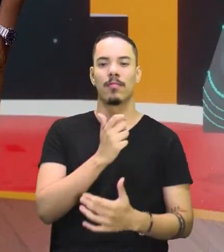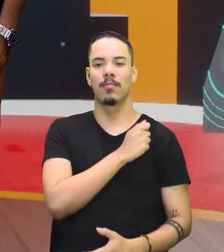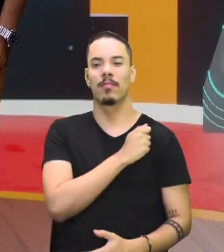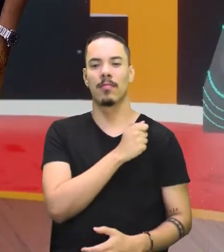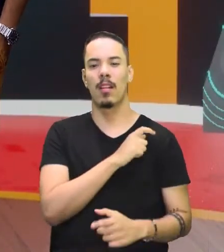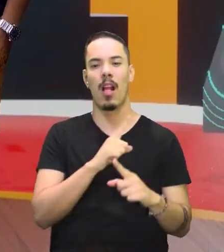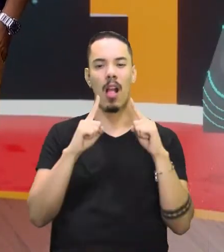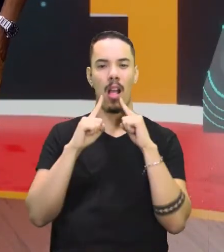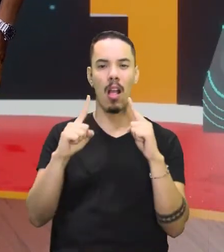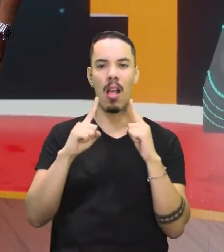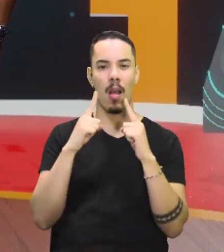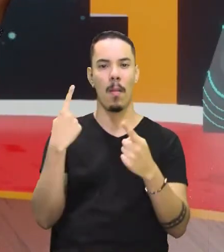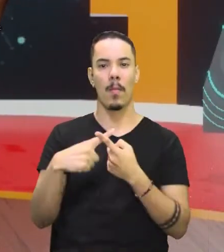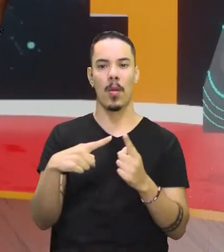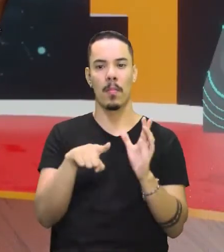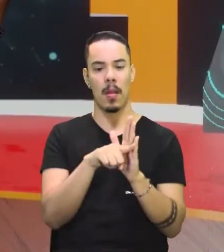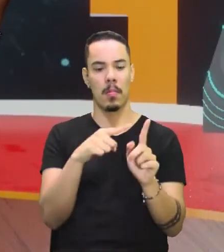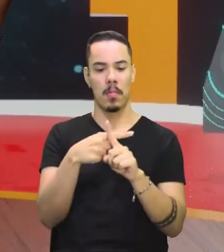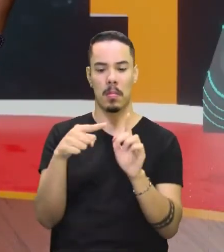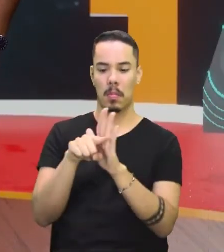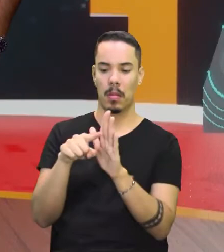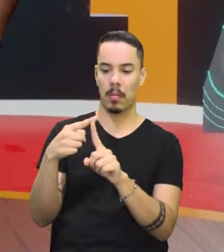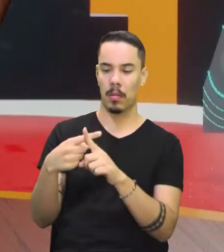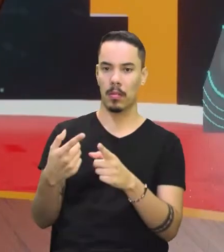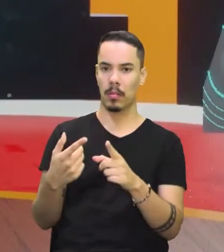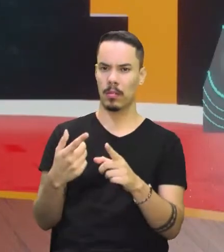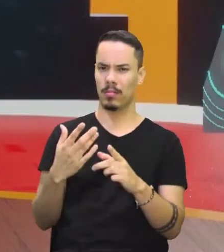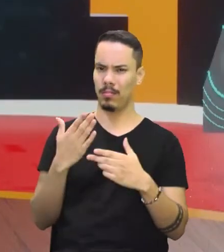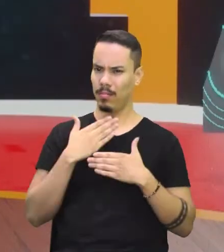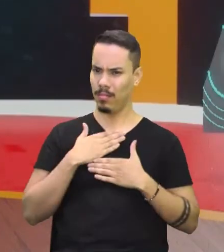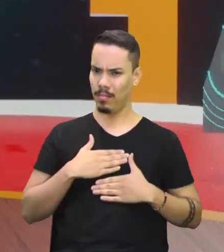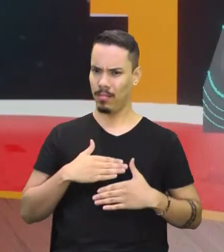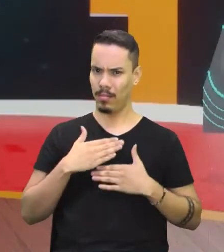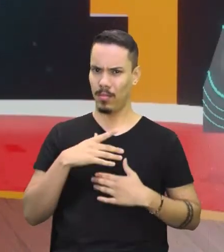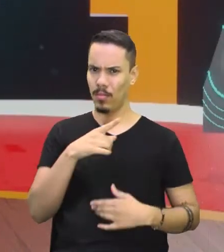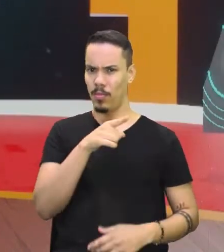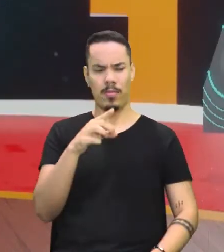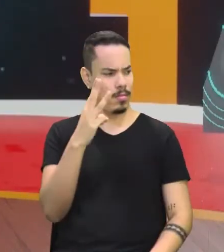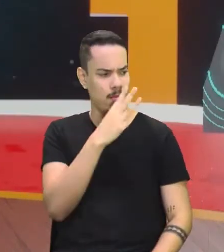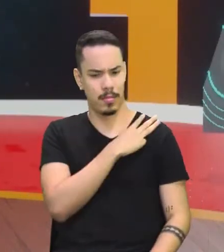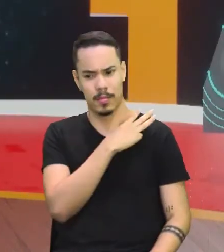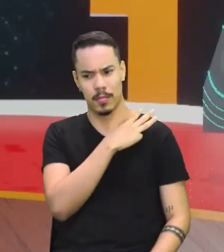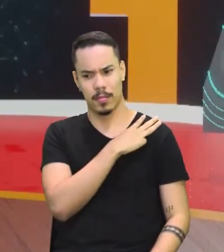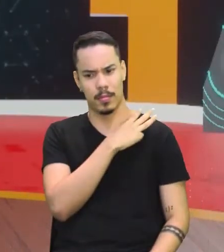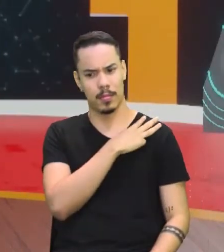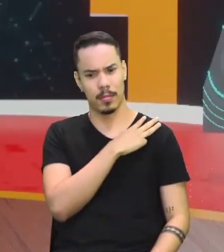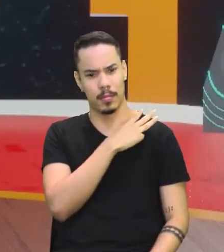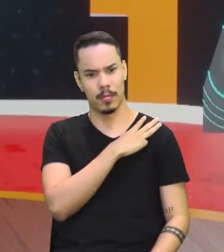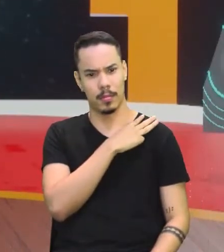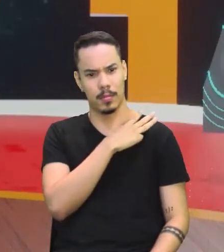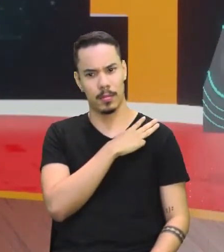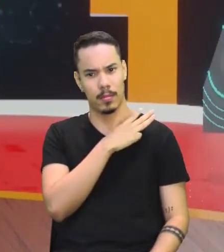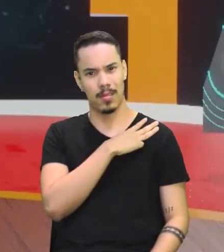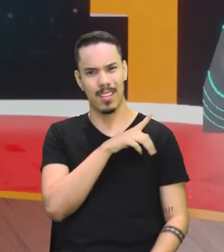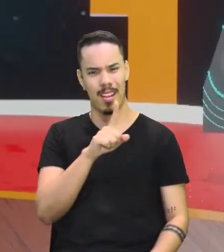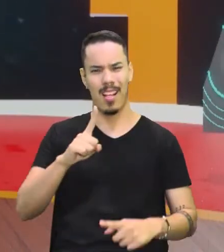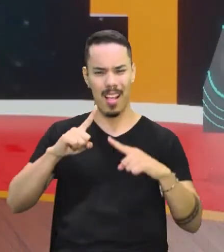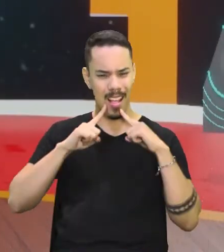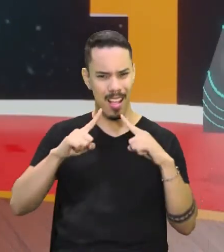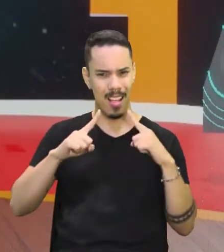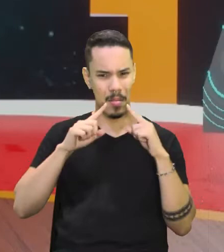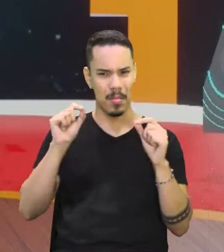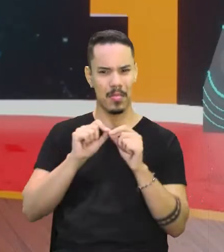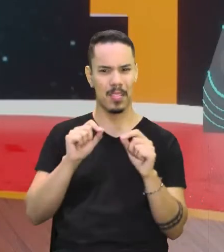muito jogo de sinal. Eu falei, olha, peraí, calma aí. Terceiro ano. Pode reclamar, não? Tá reclamando de